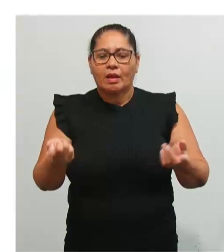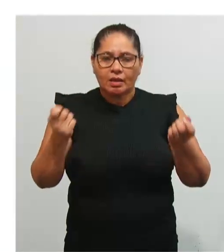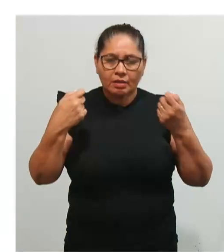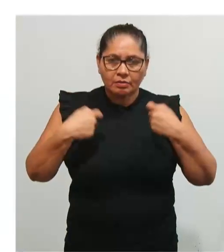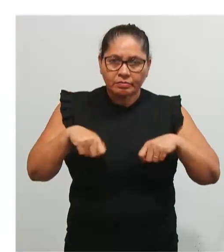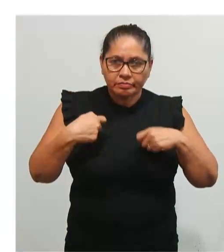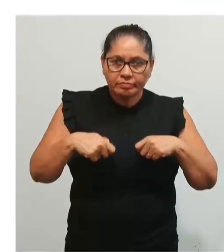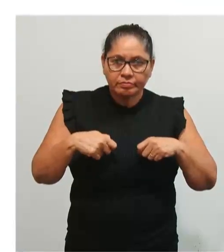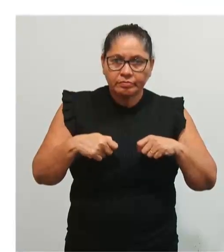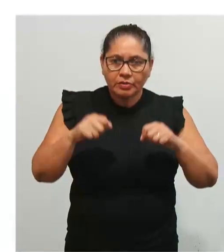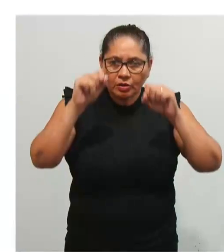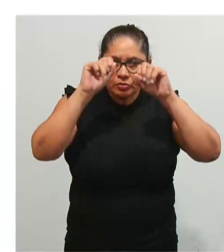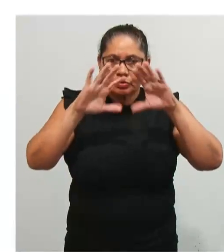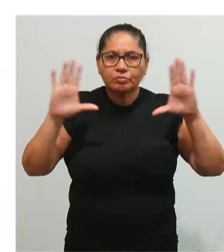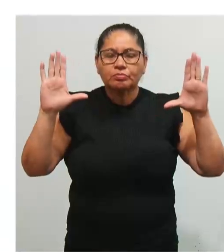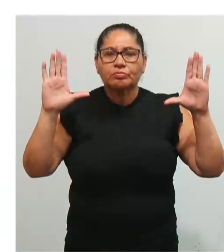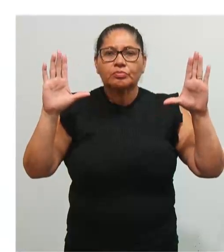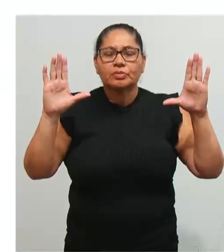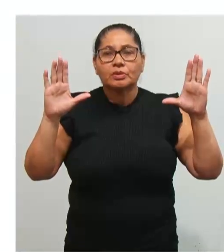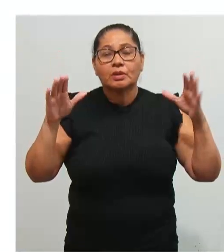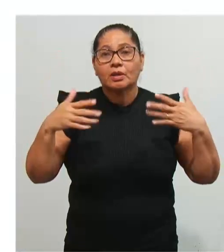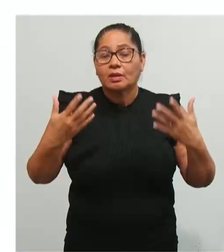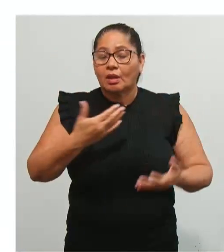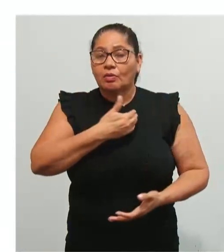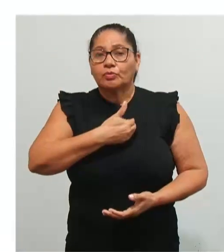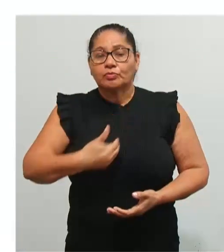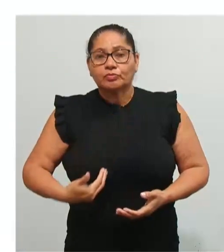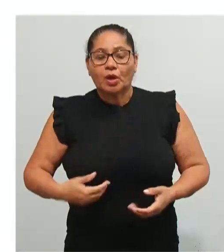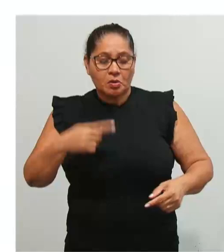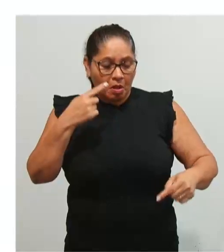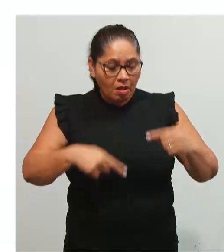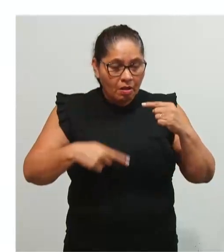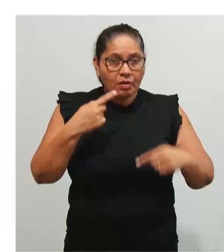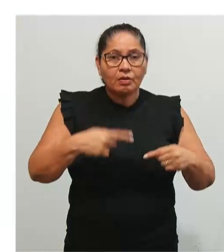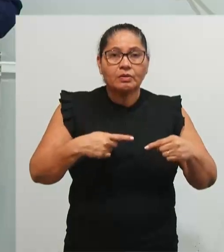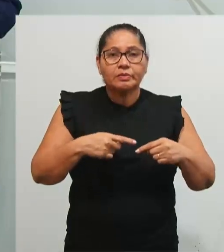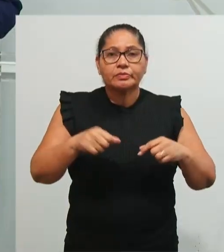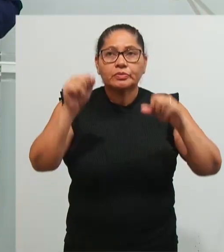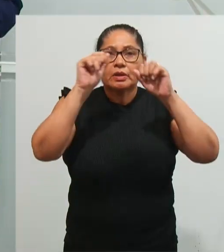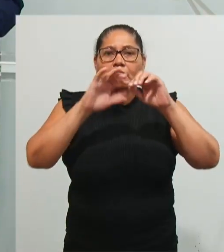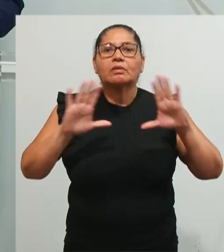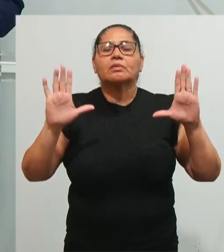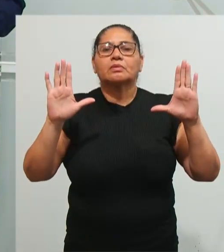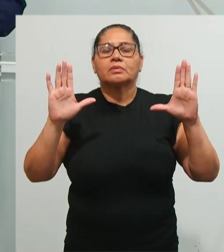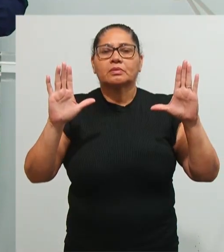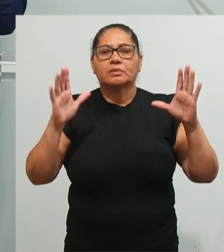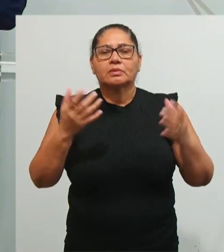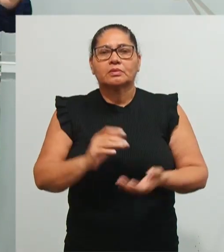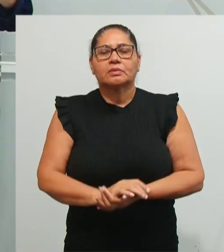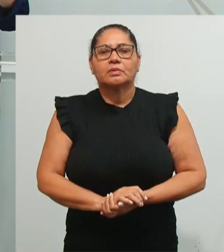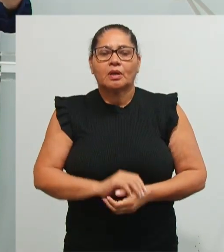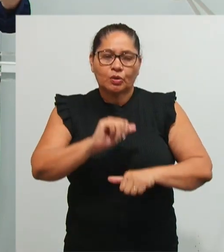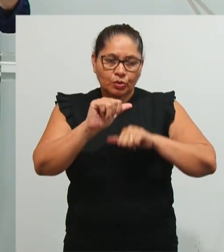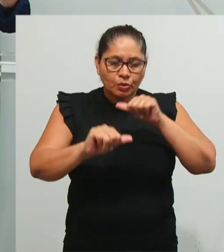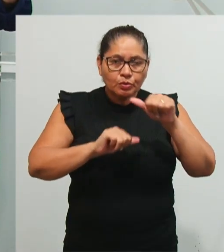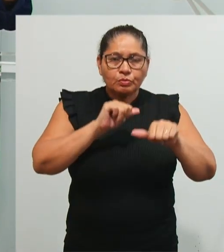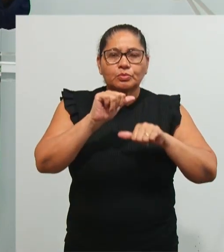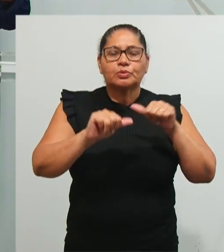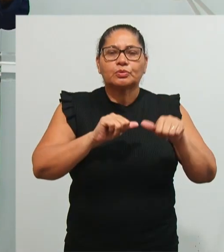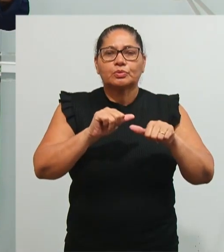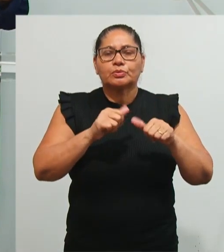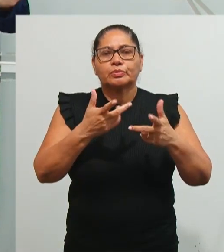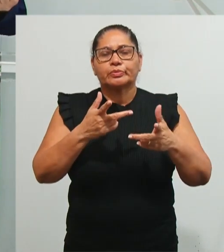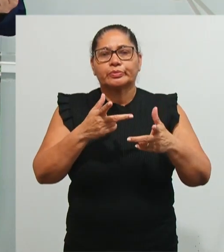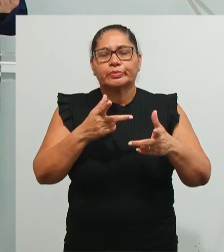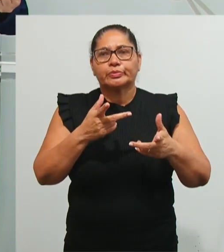de transparência. Foi a partir daí que o governo começou a discutir mesmo ser transparente, mudando um pouco como a gestão